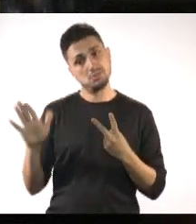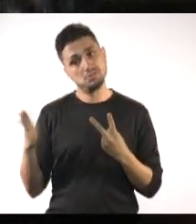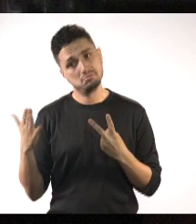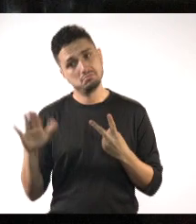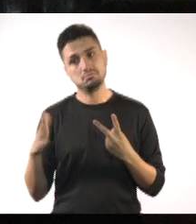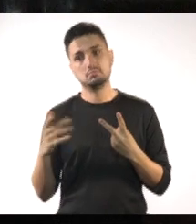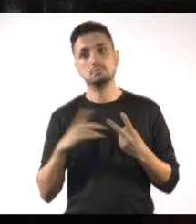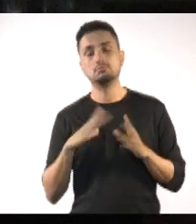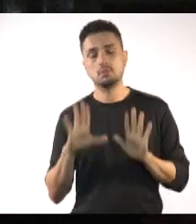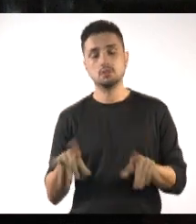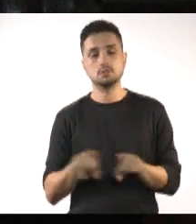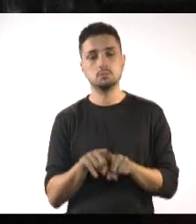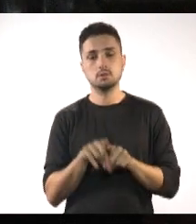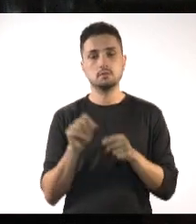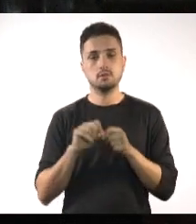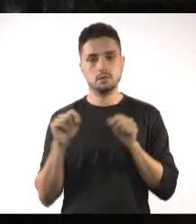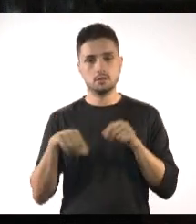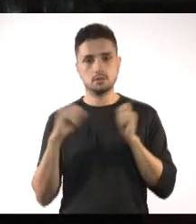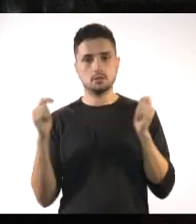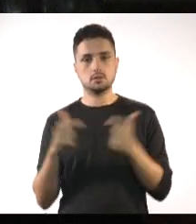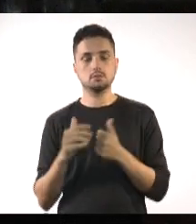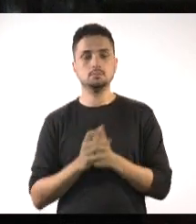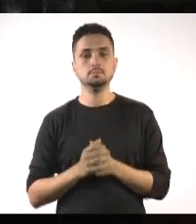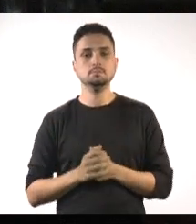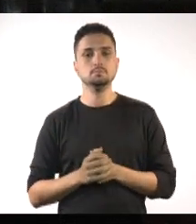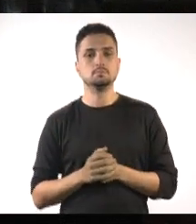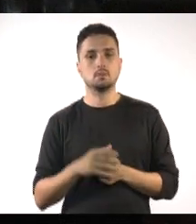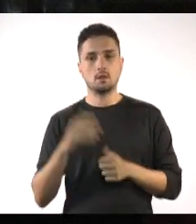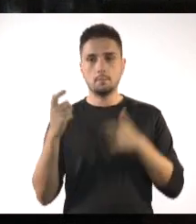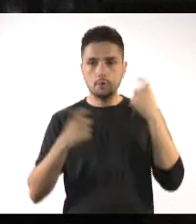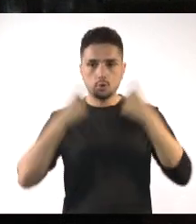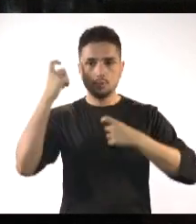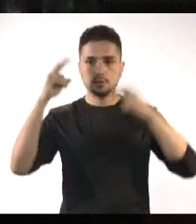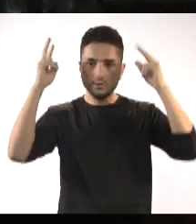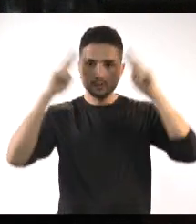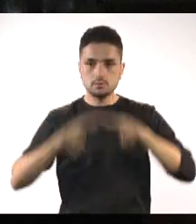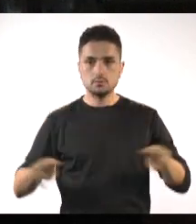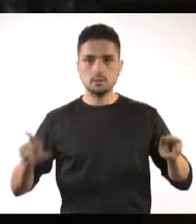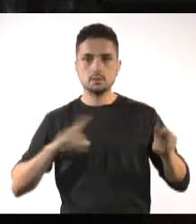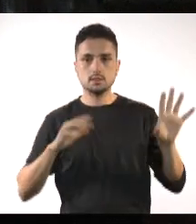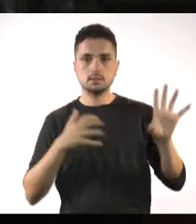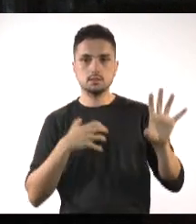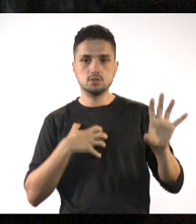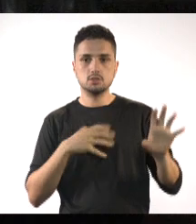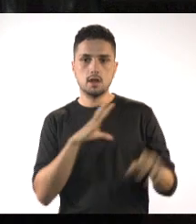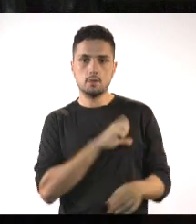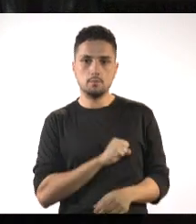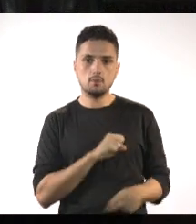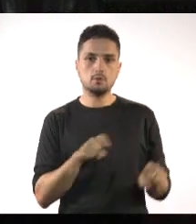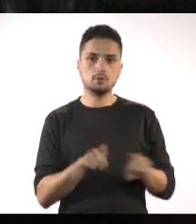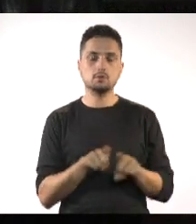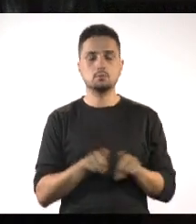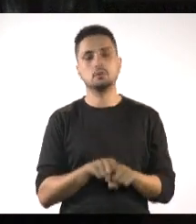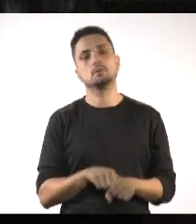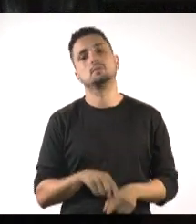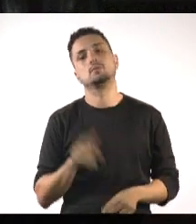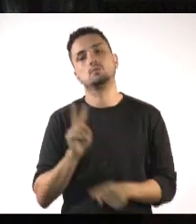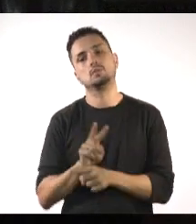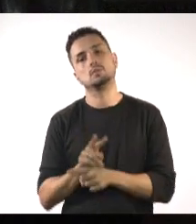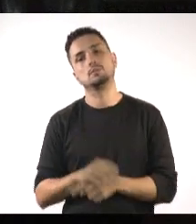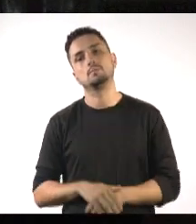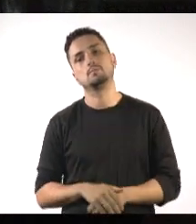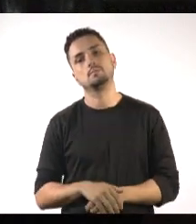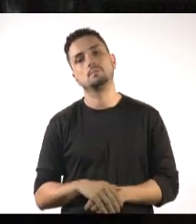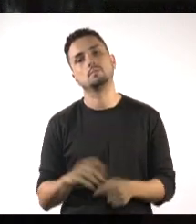também que faz parte dessa preocupação do ver, sentir compaixão e cuidar. Uma delas é a questão